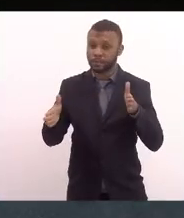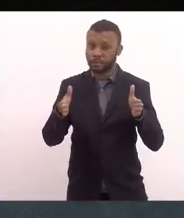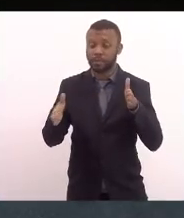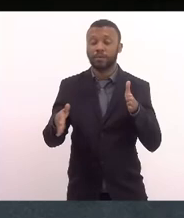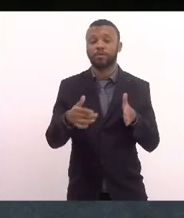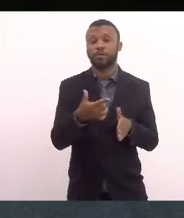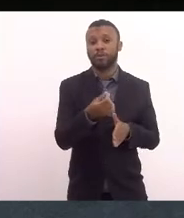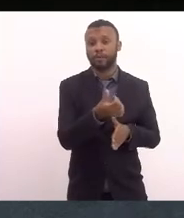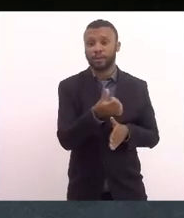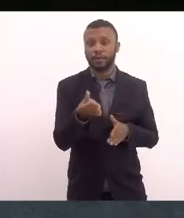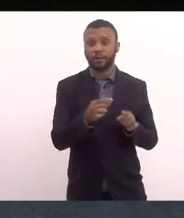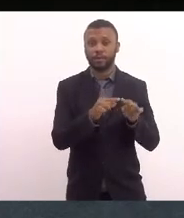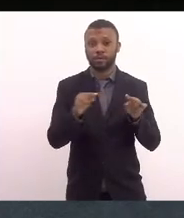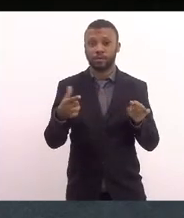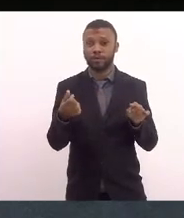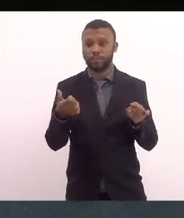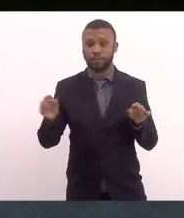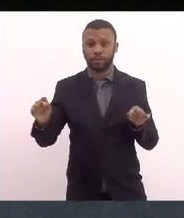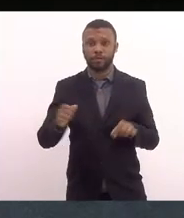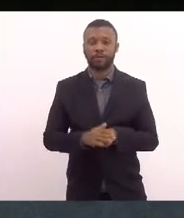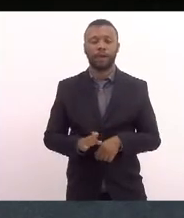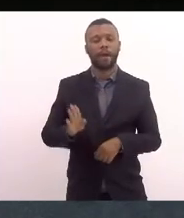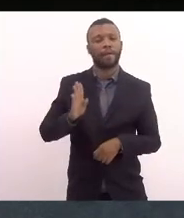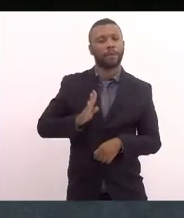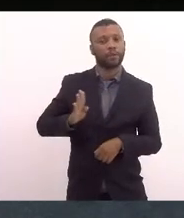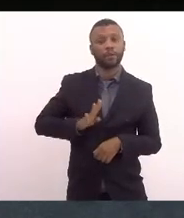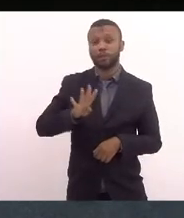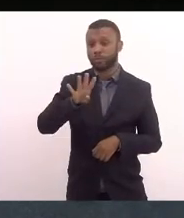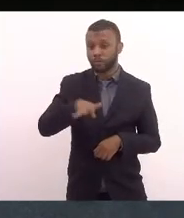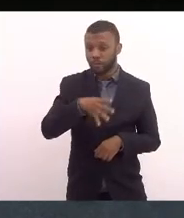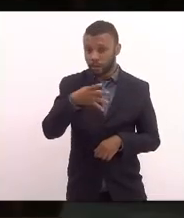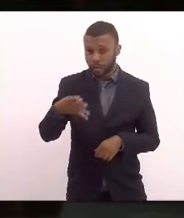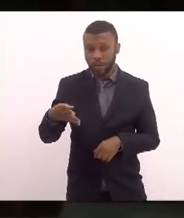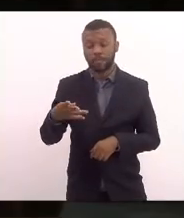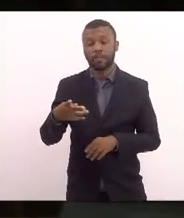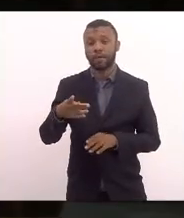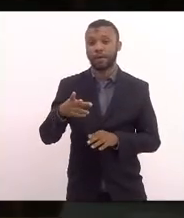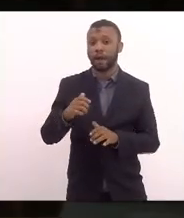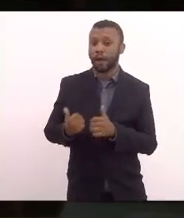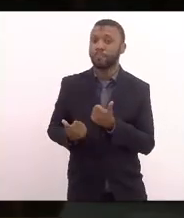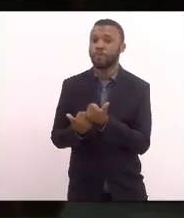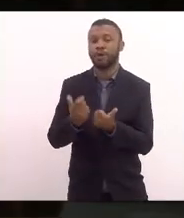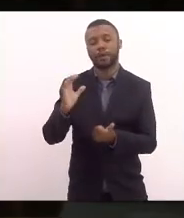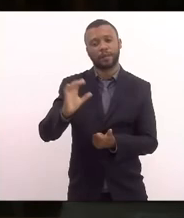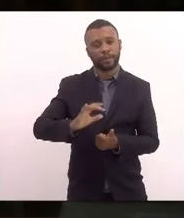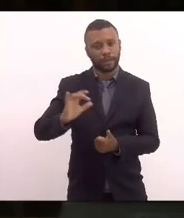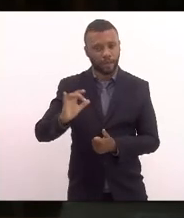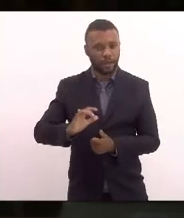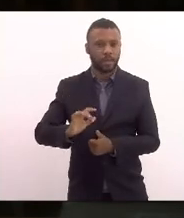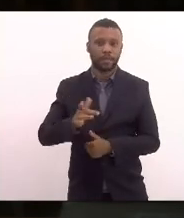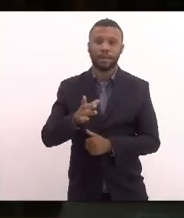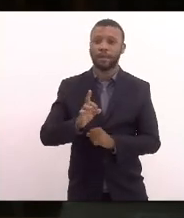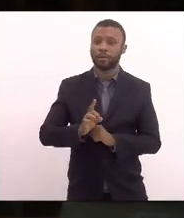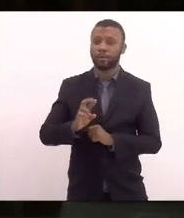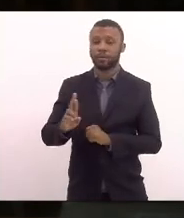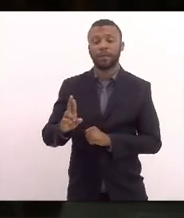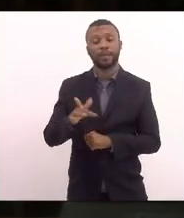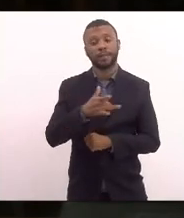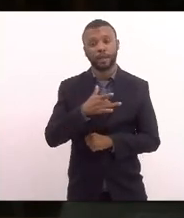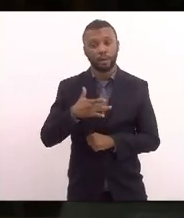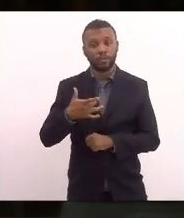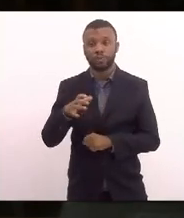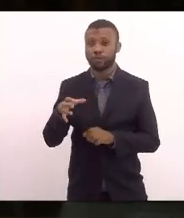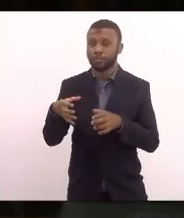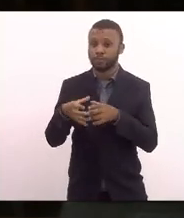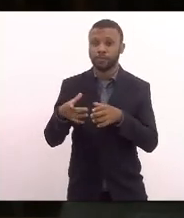2016-2018, bolsista do Programa Prociência UERJ desde 2006, doutora em Saúde Coletiva pelo Instituto